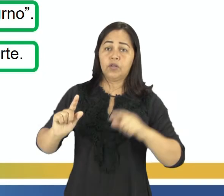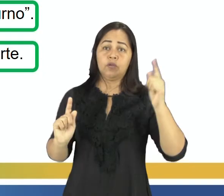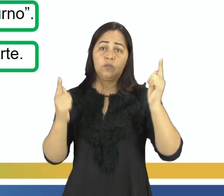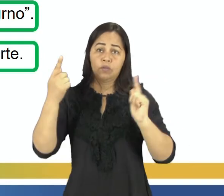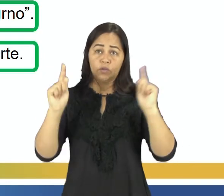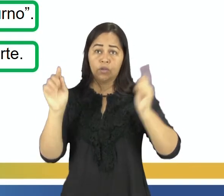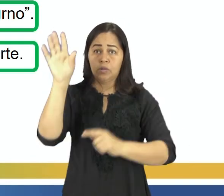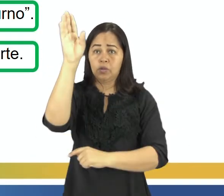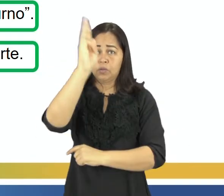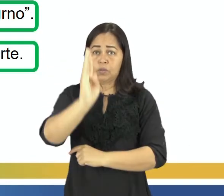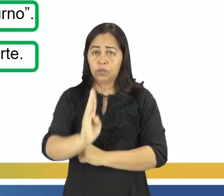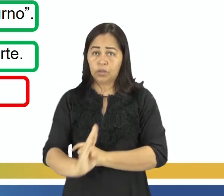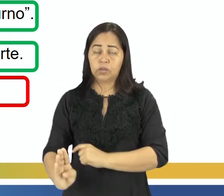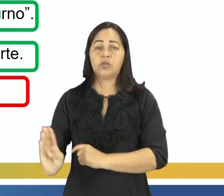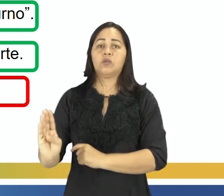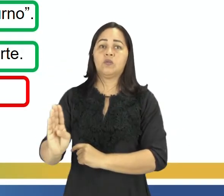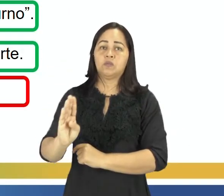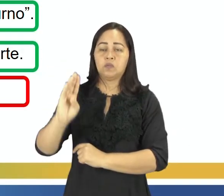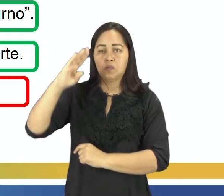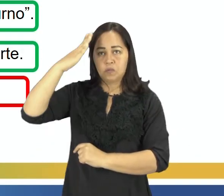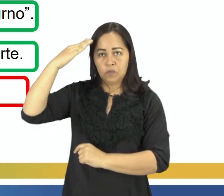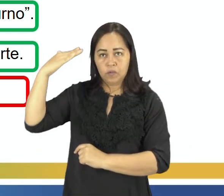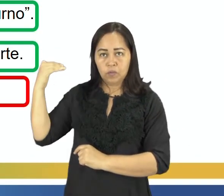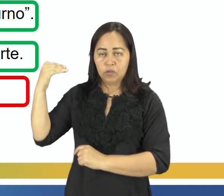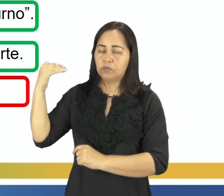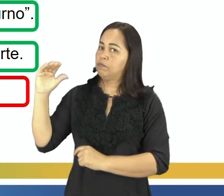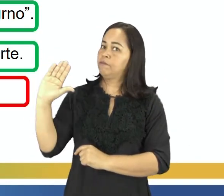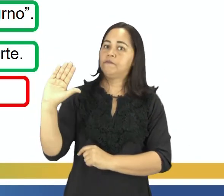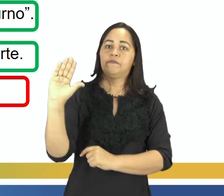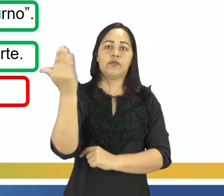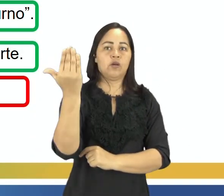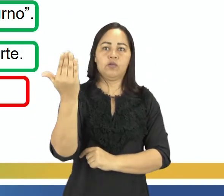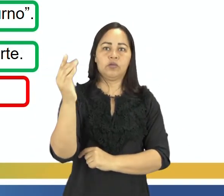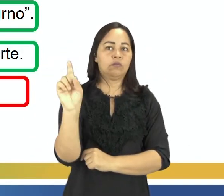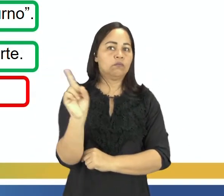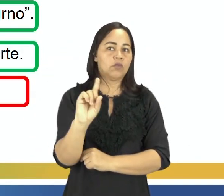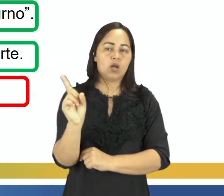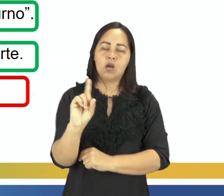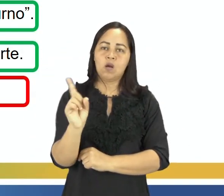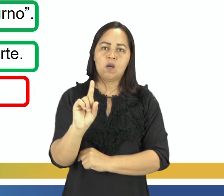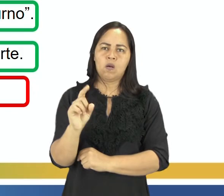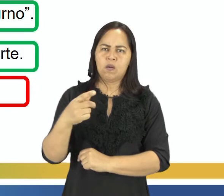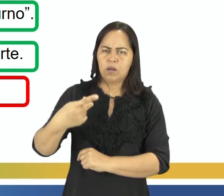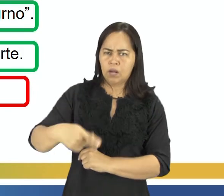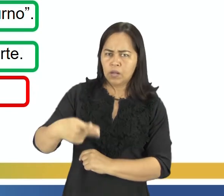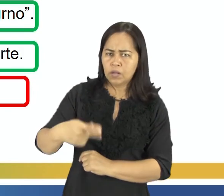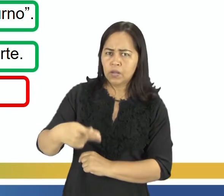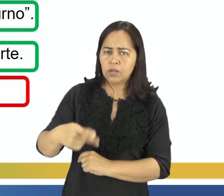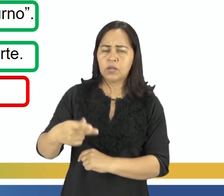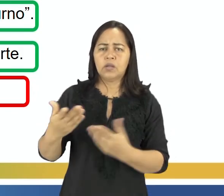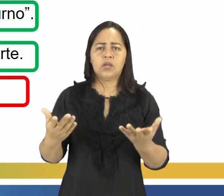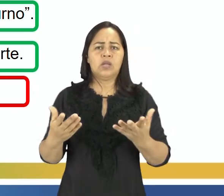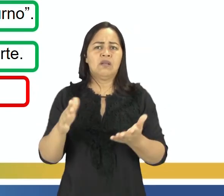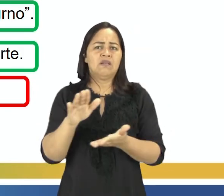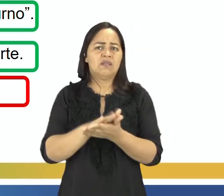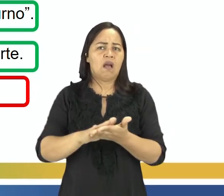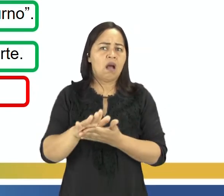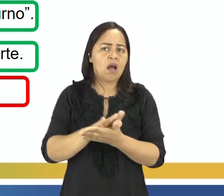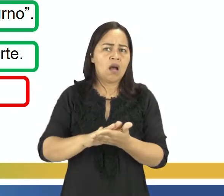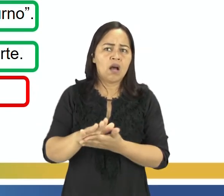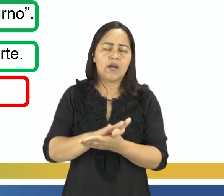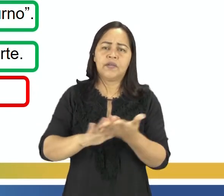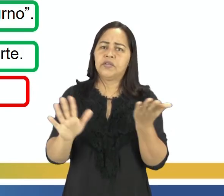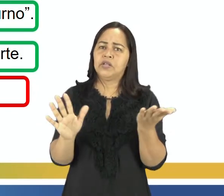Brasil em 1964. Falso. Neruda não desenvolveu e não discorreu